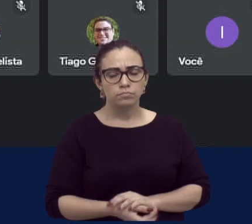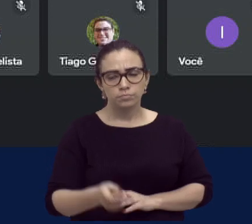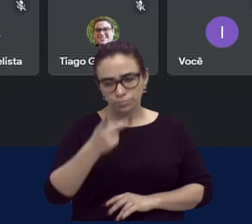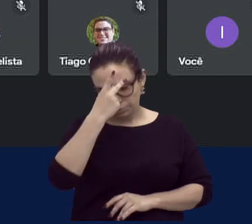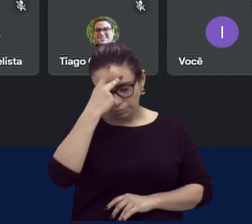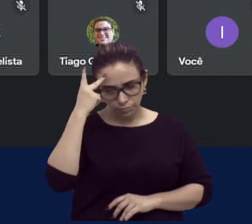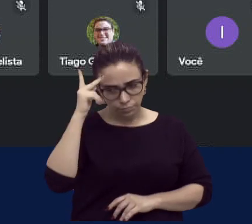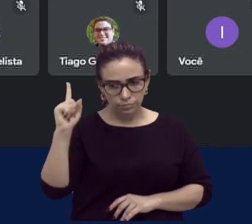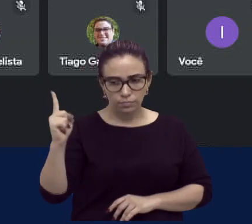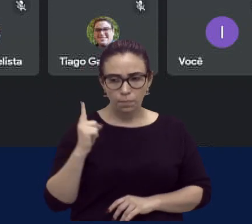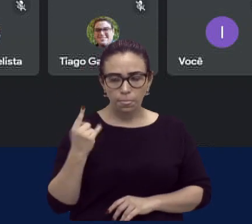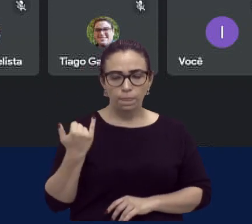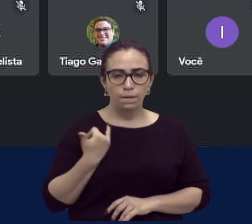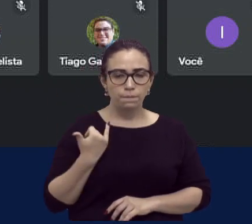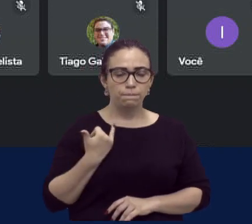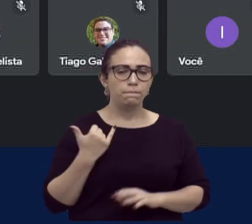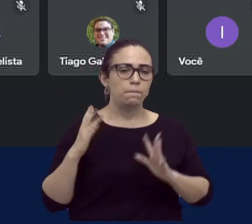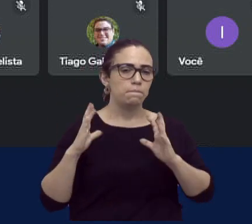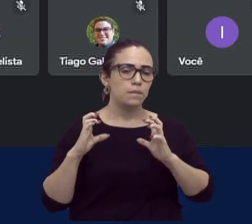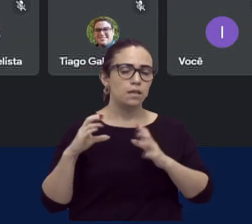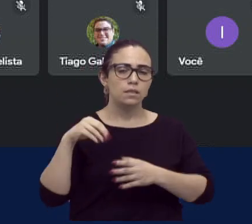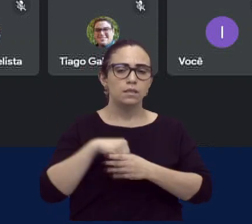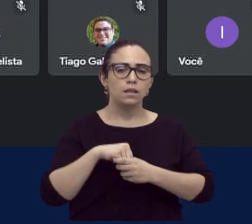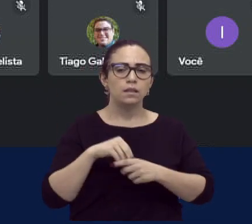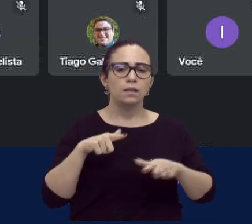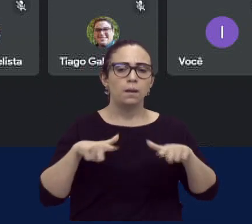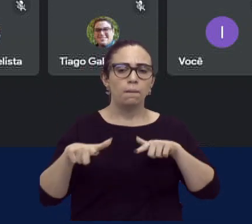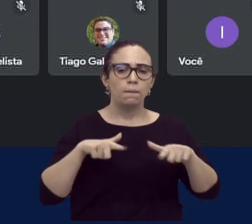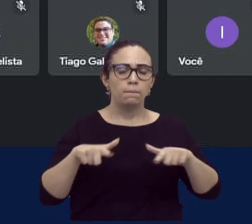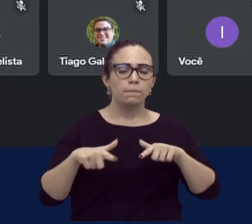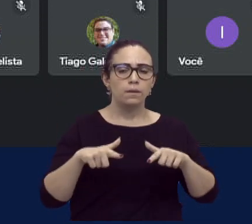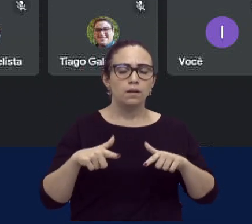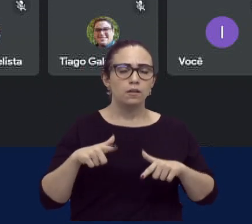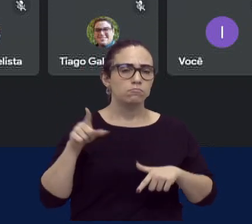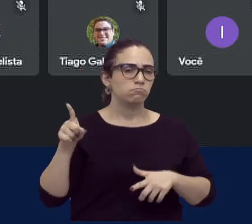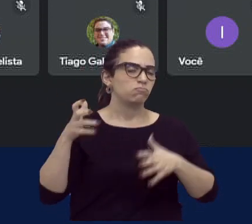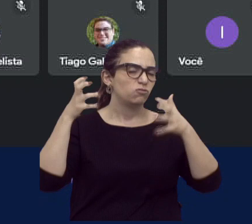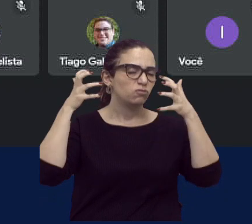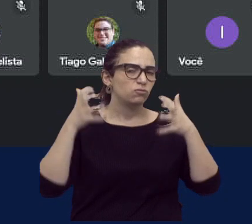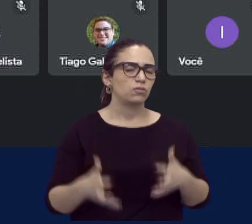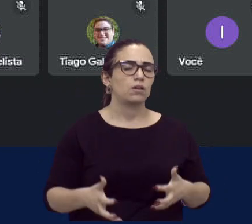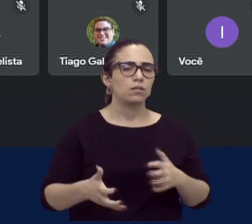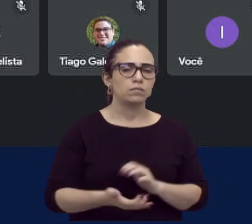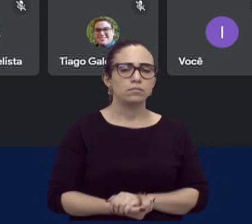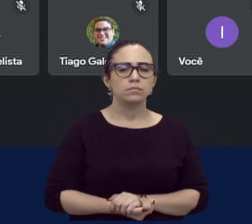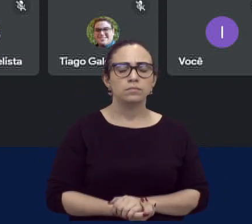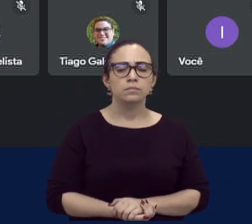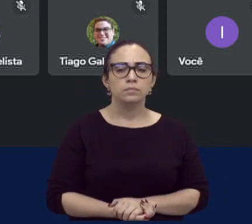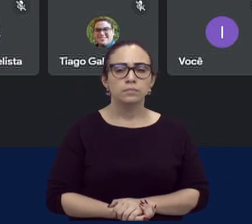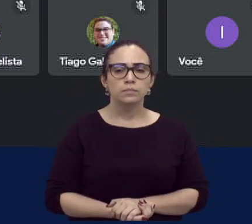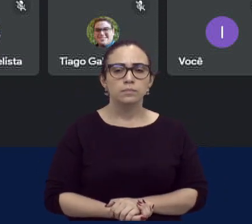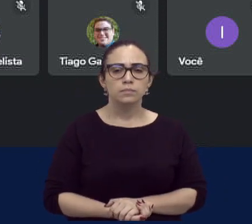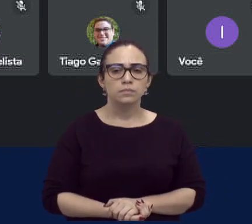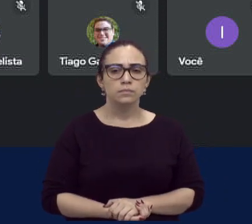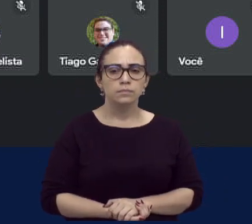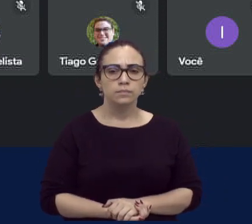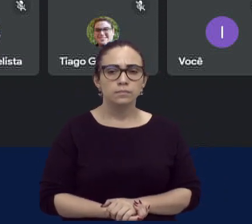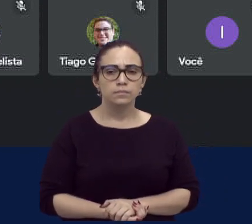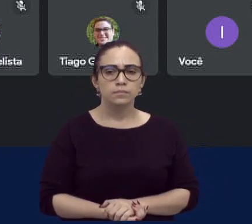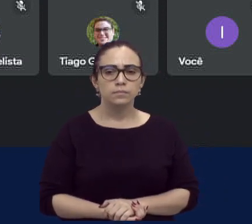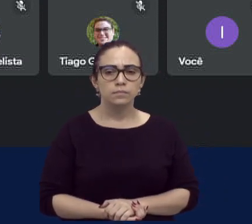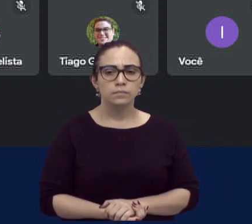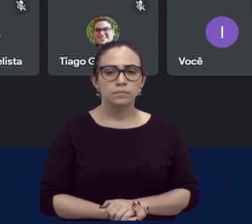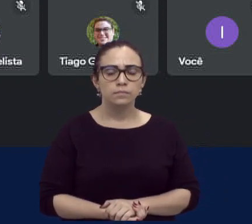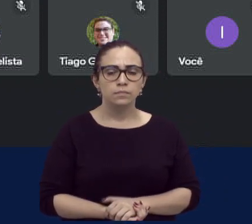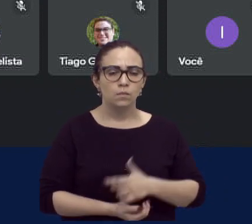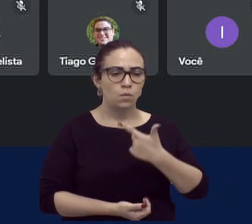briga com meu colega de trabalho, foi chato. Aí a pessoa nem termina e o